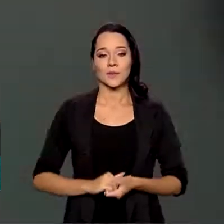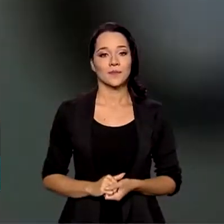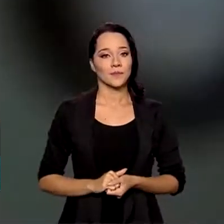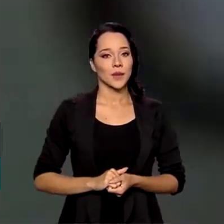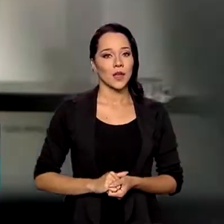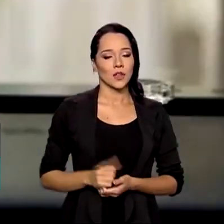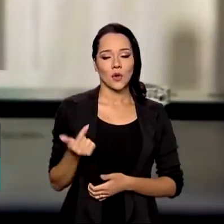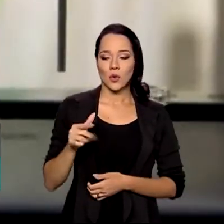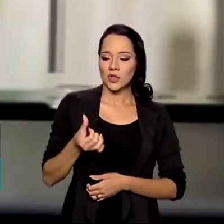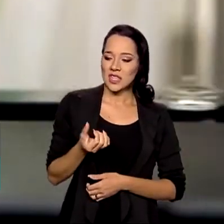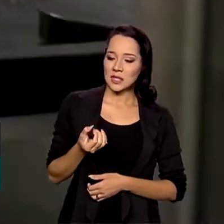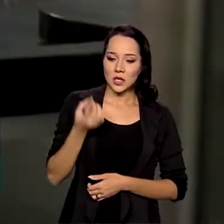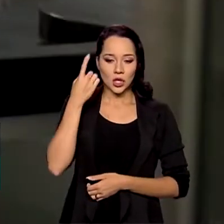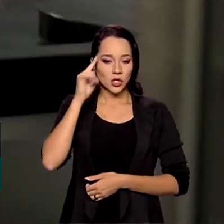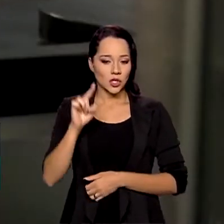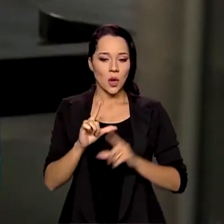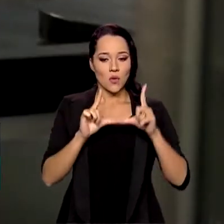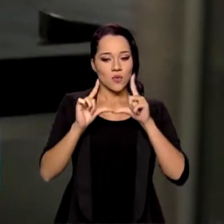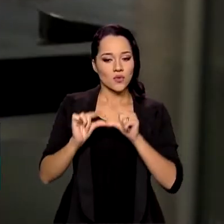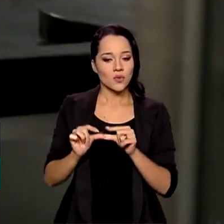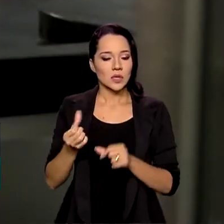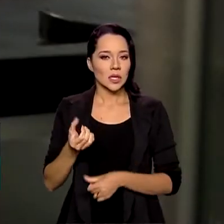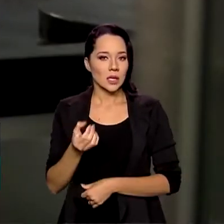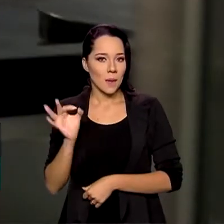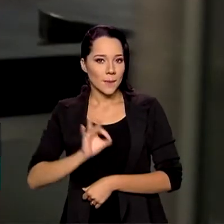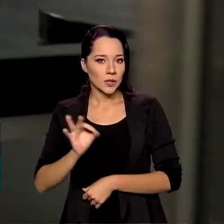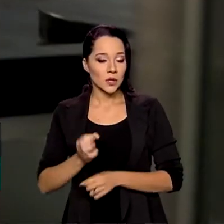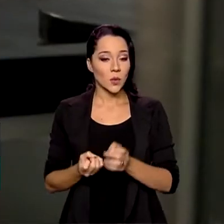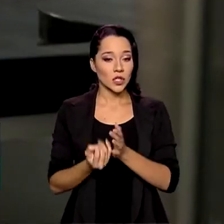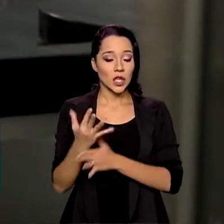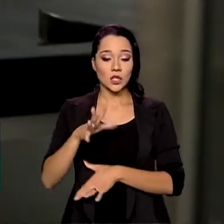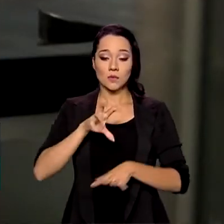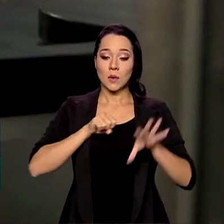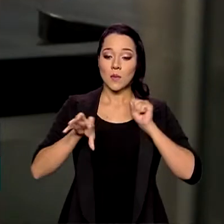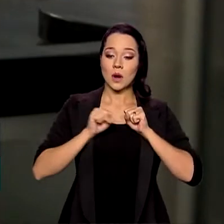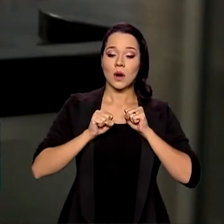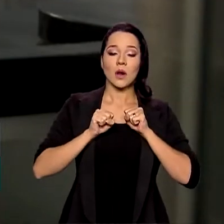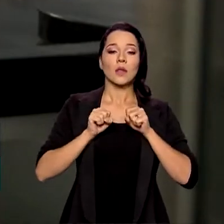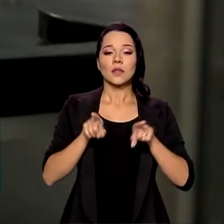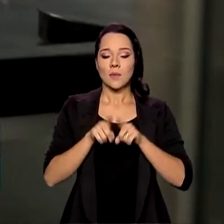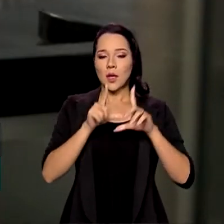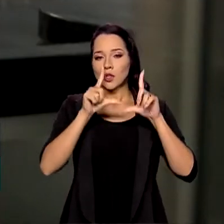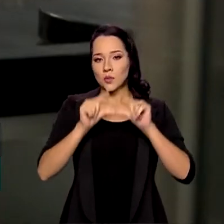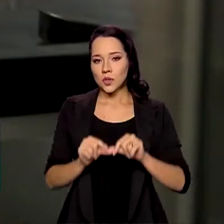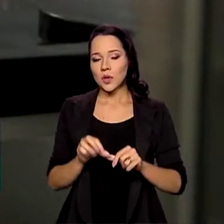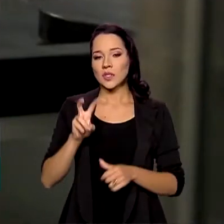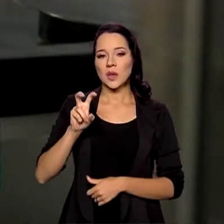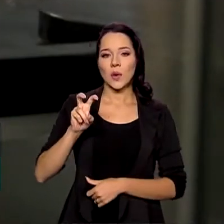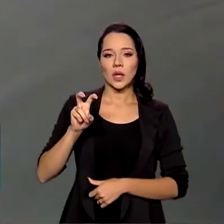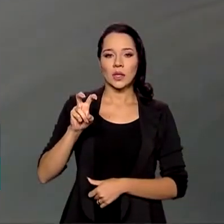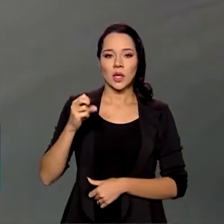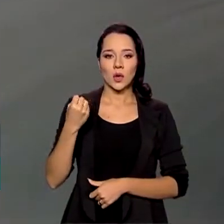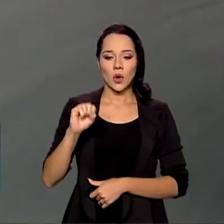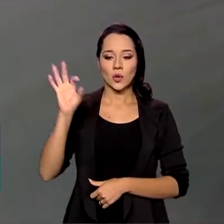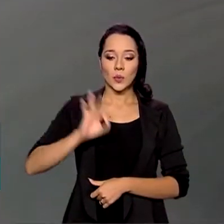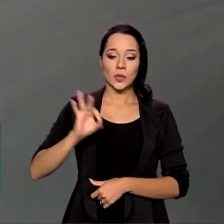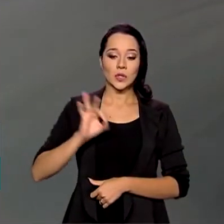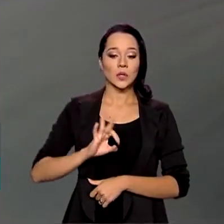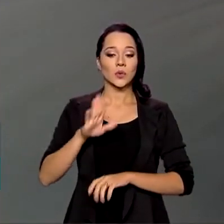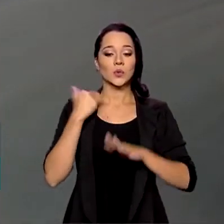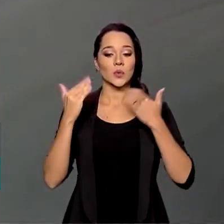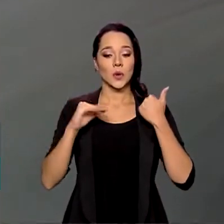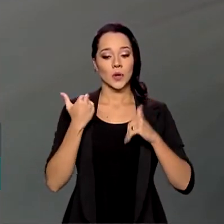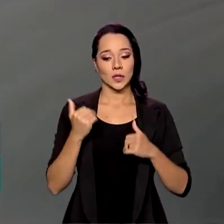últimos 60 dias, uma queda de 60% no número de casos e uma queda de mais de 58% no número